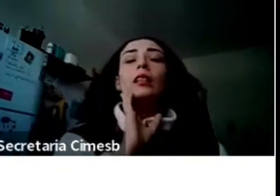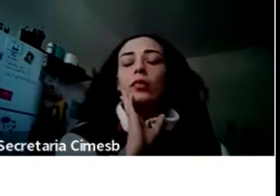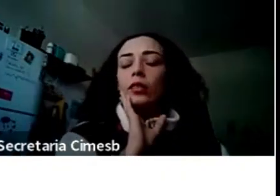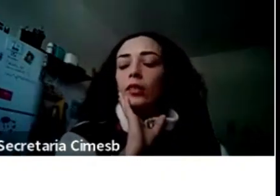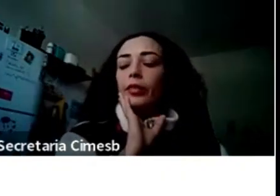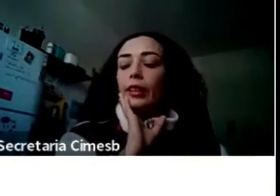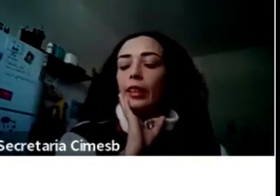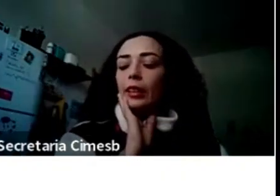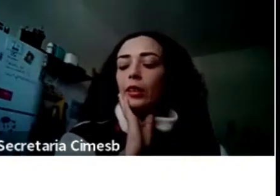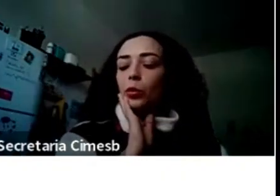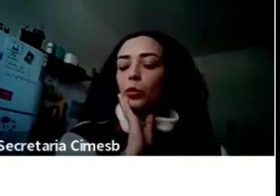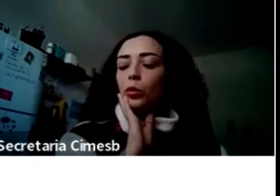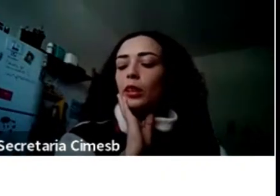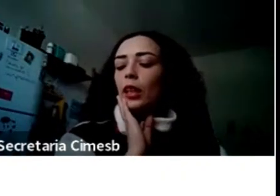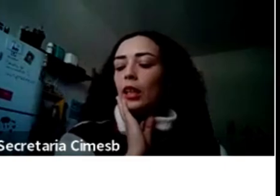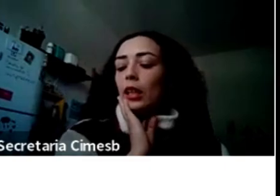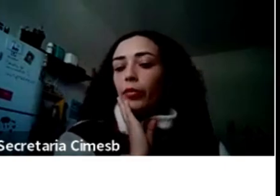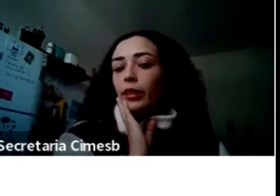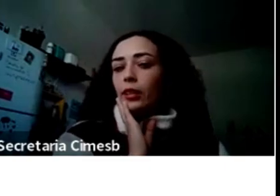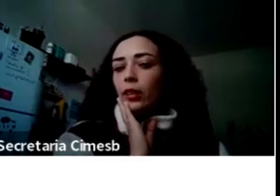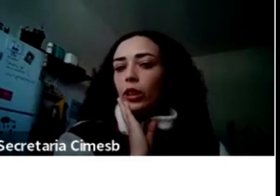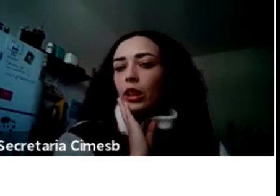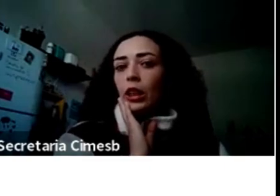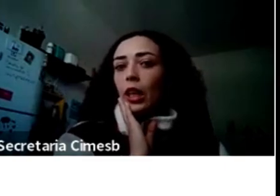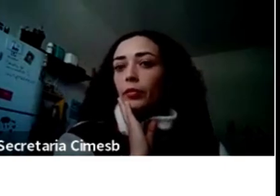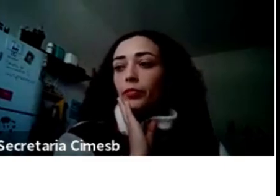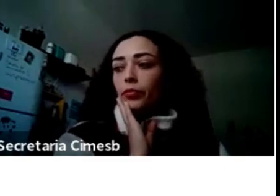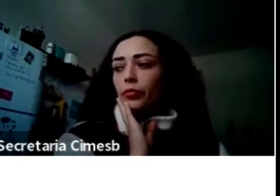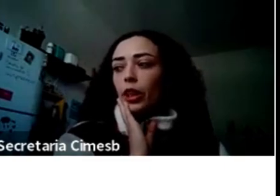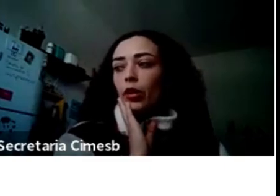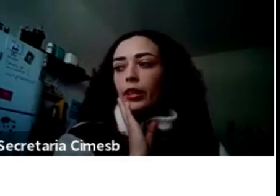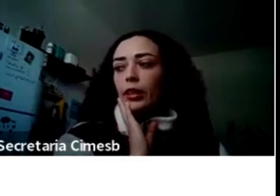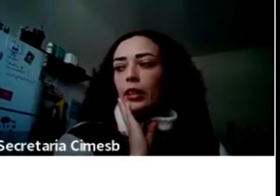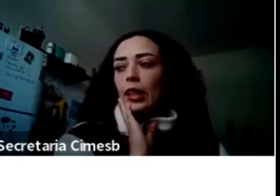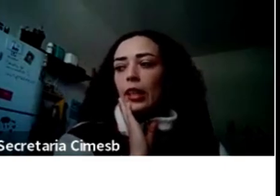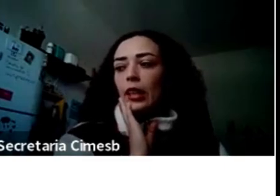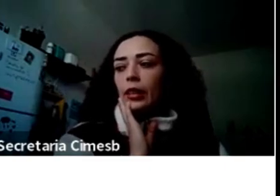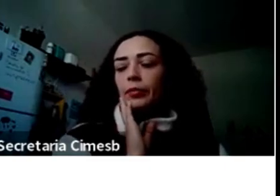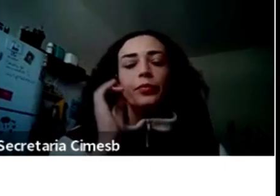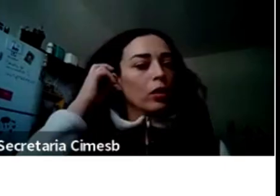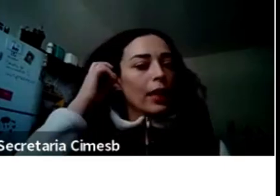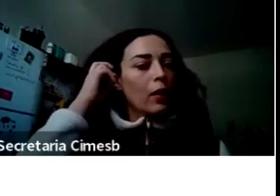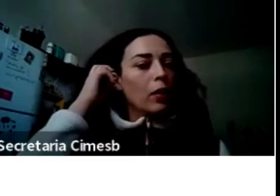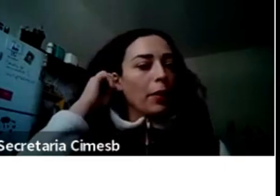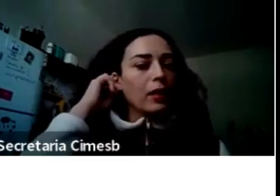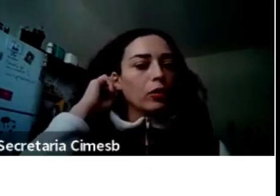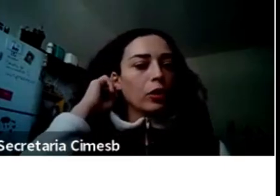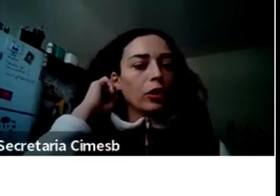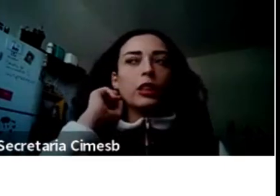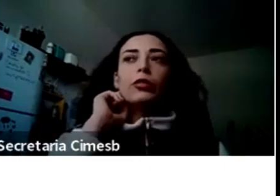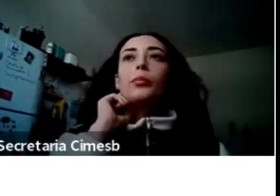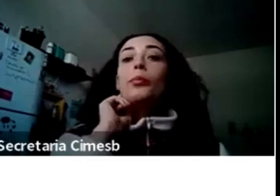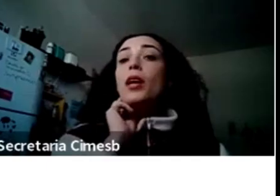que a filha dela nasceu surda, chegou a fazer cirurgia, chegou a colocar o